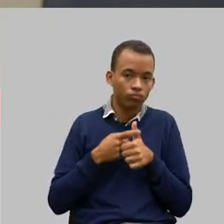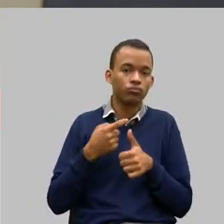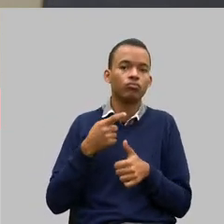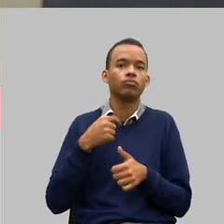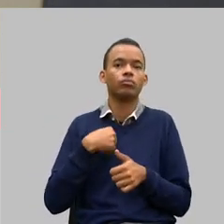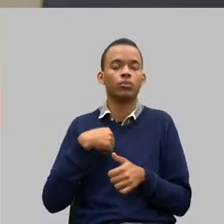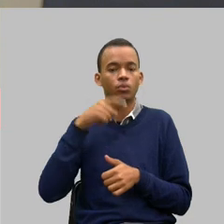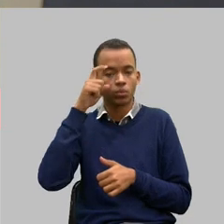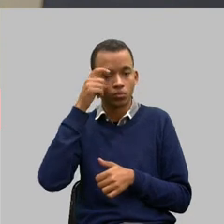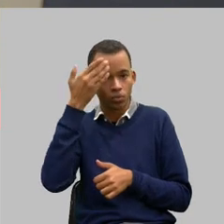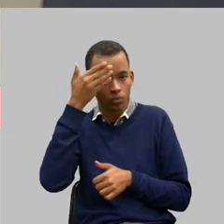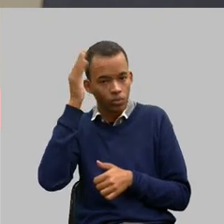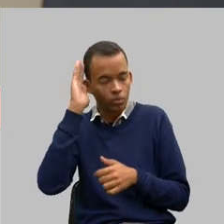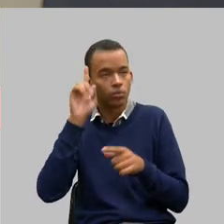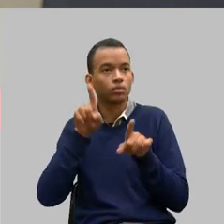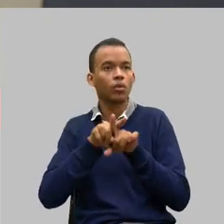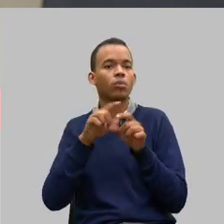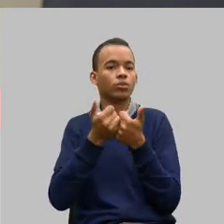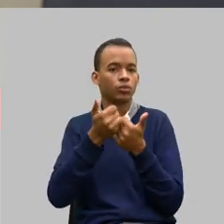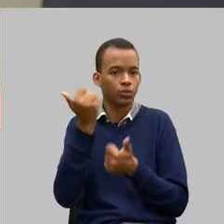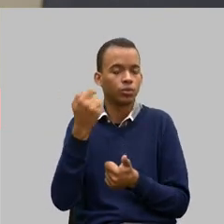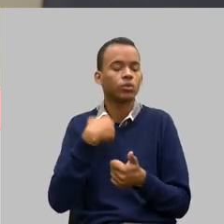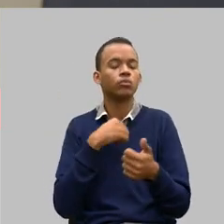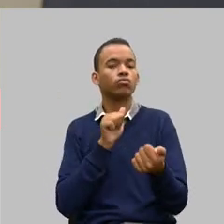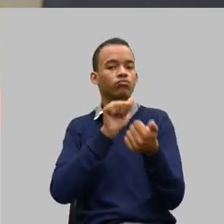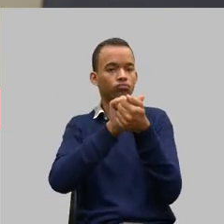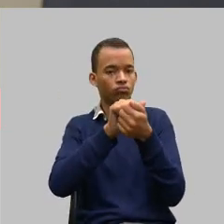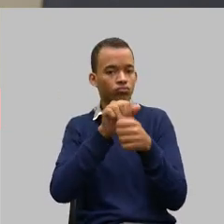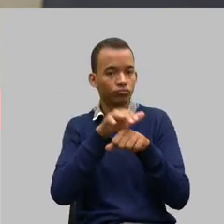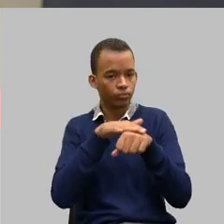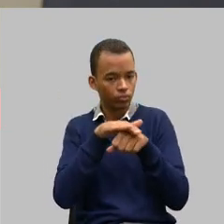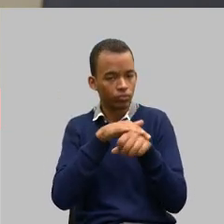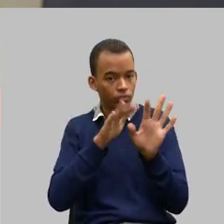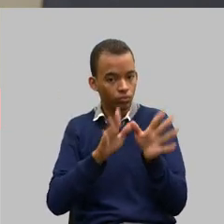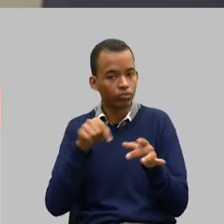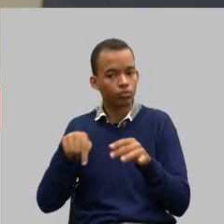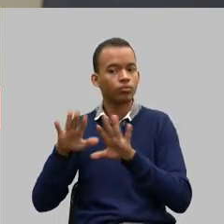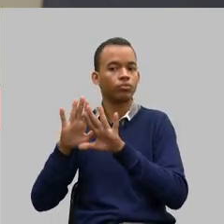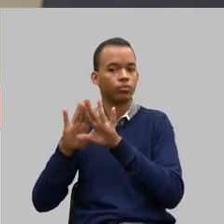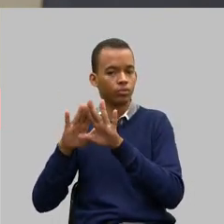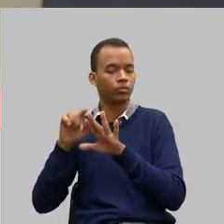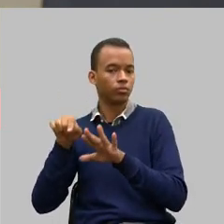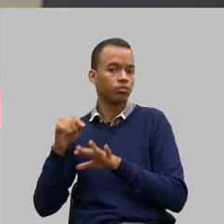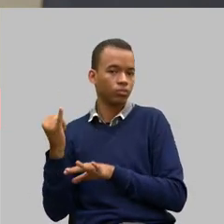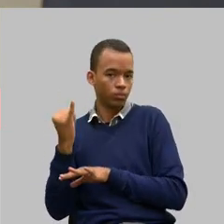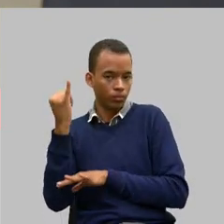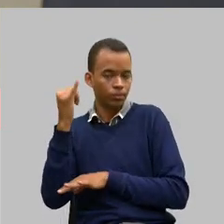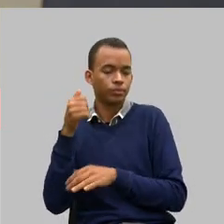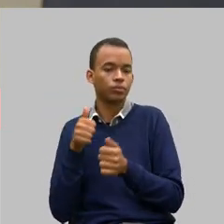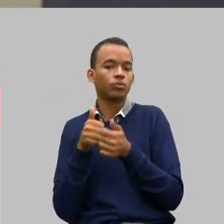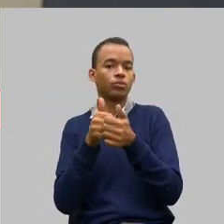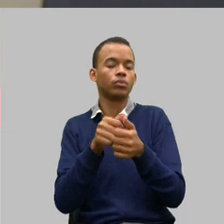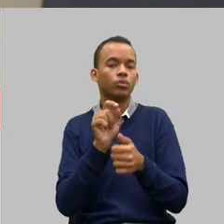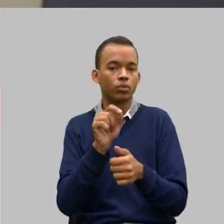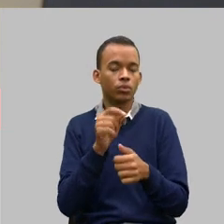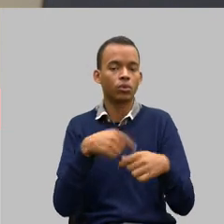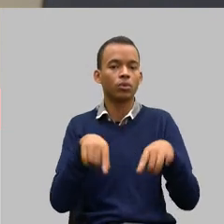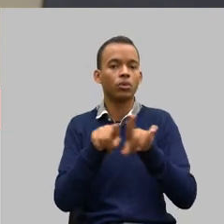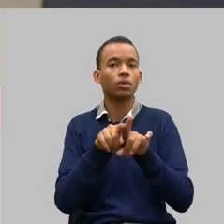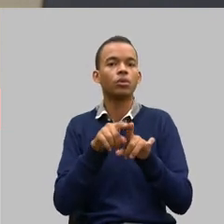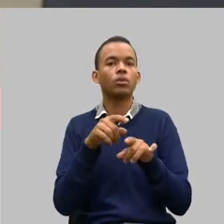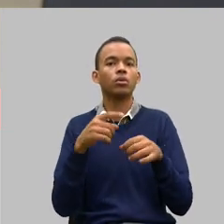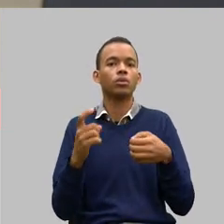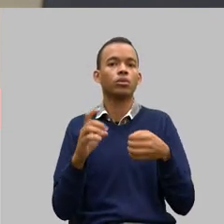vice-governador acho que um passo importante se a gente conseguir avançar nisso e a assembleia tem um papel fundamental é a vinculação né a você tem lá um